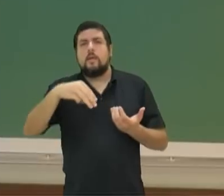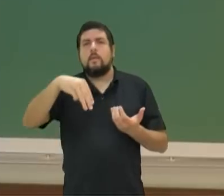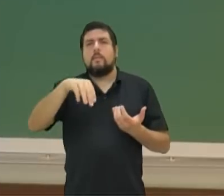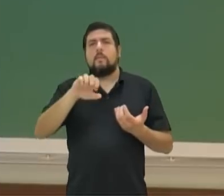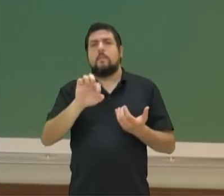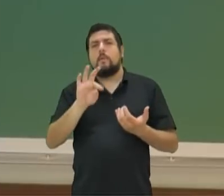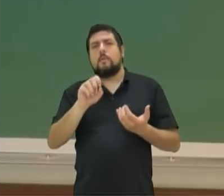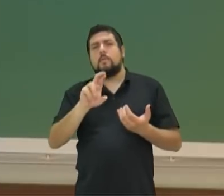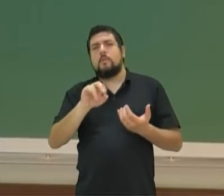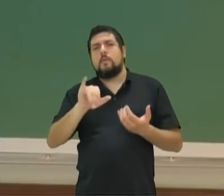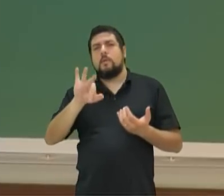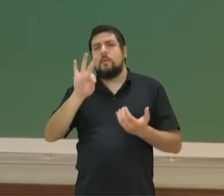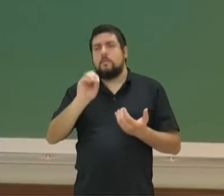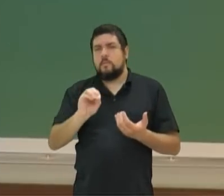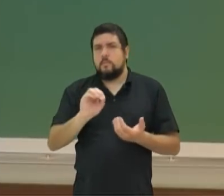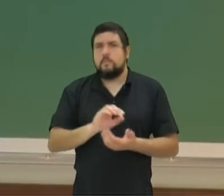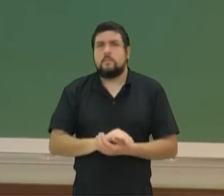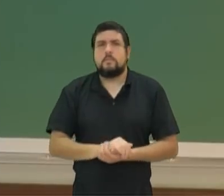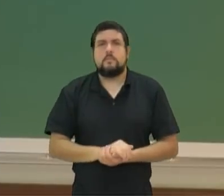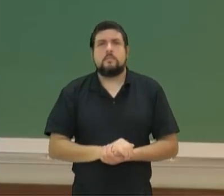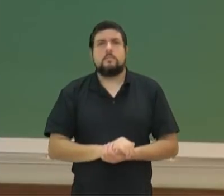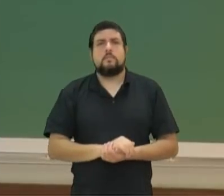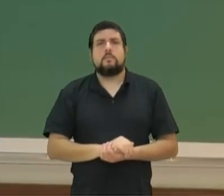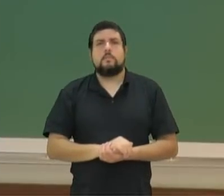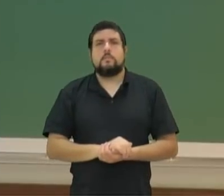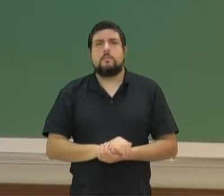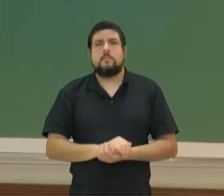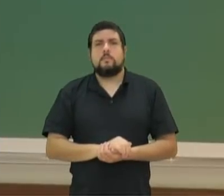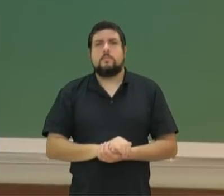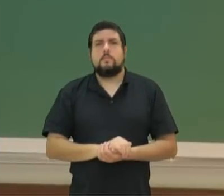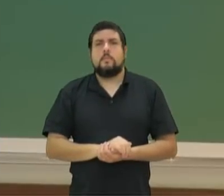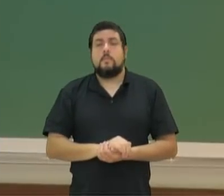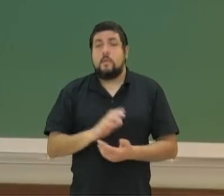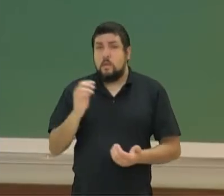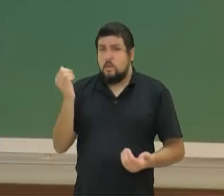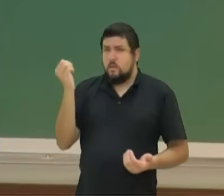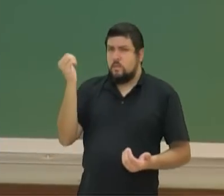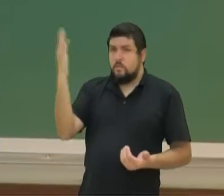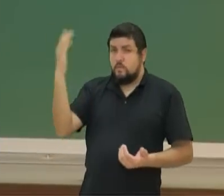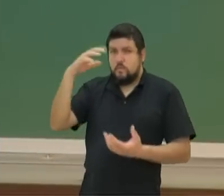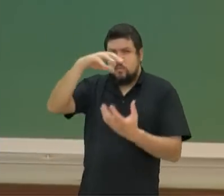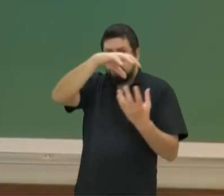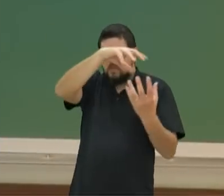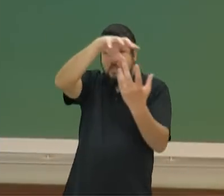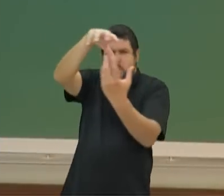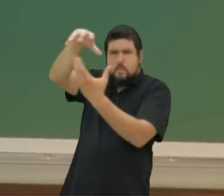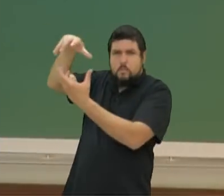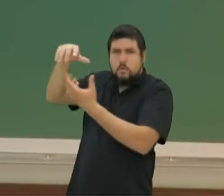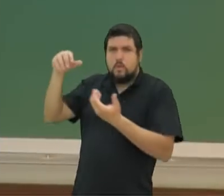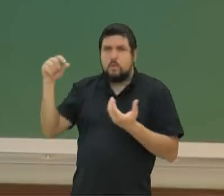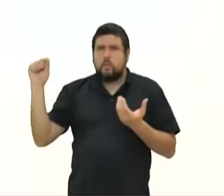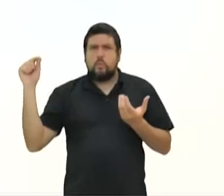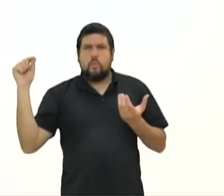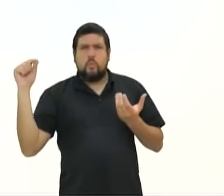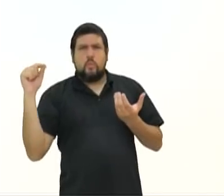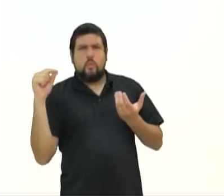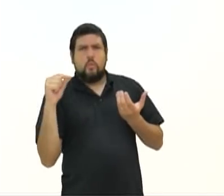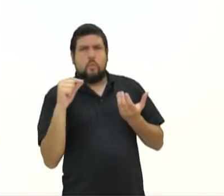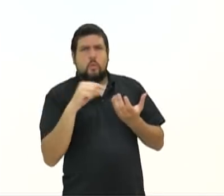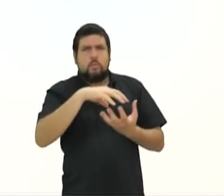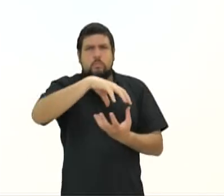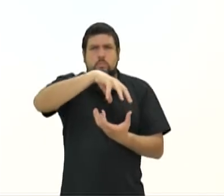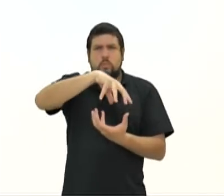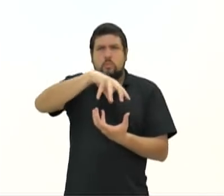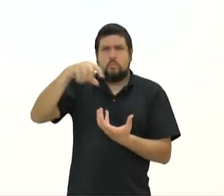mais para frente. Esses asteroides que vieram até o planeta Terra, existem estudos que dizem